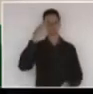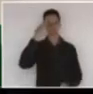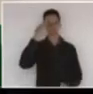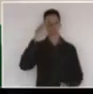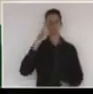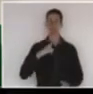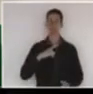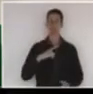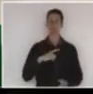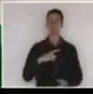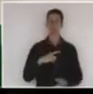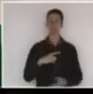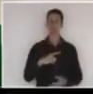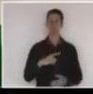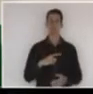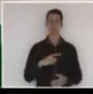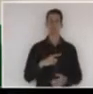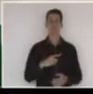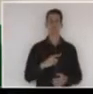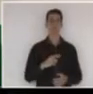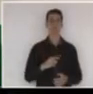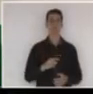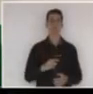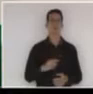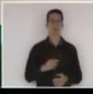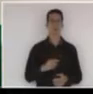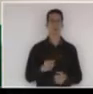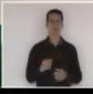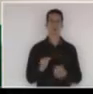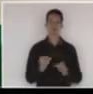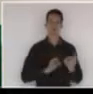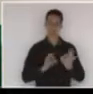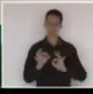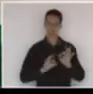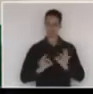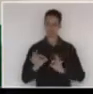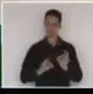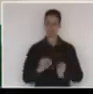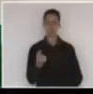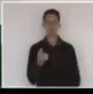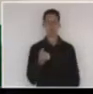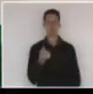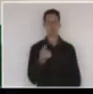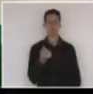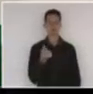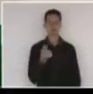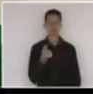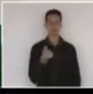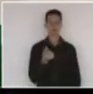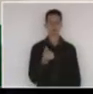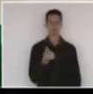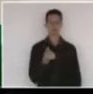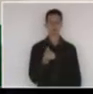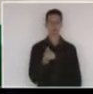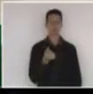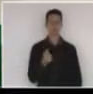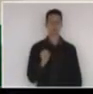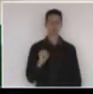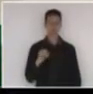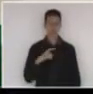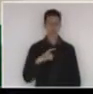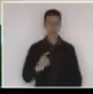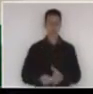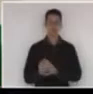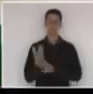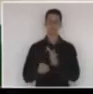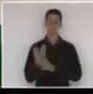nós conhecemos a as trocas começou às trocas no mundo nem quanto maior a oferta menor o preço